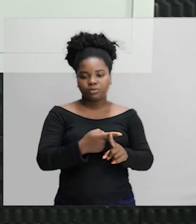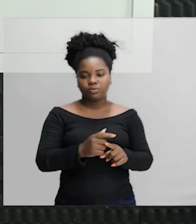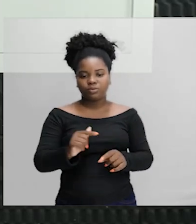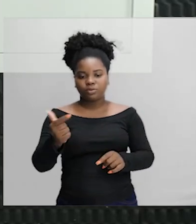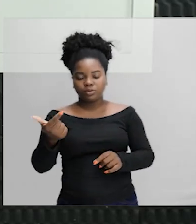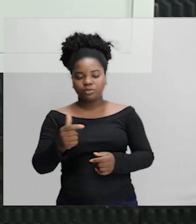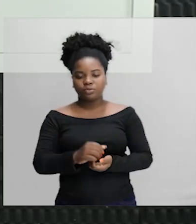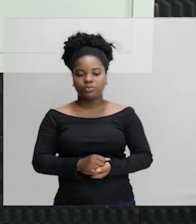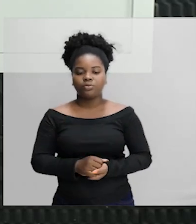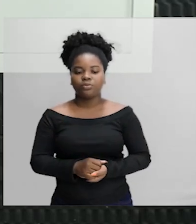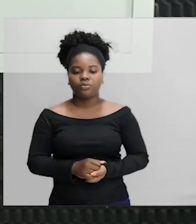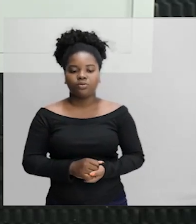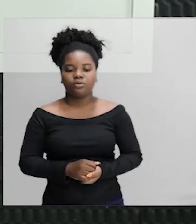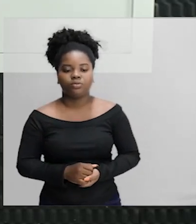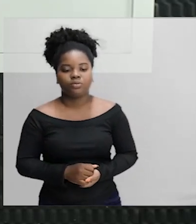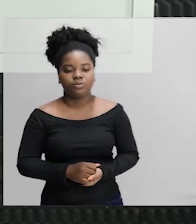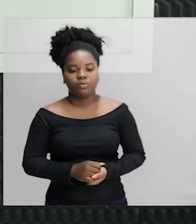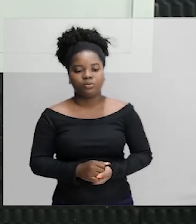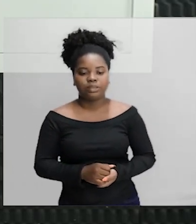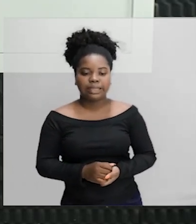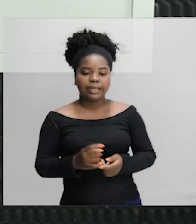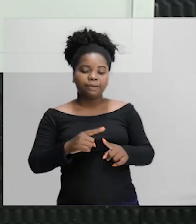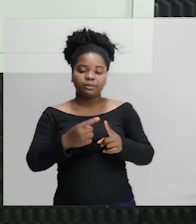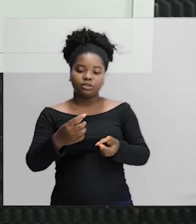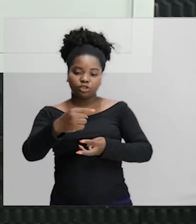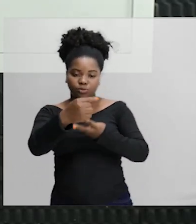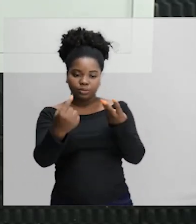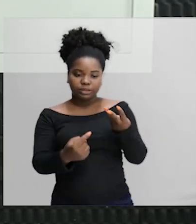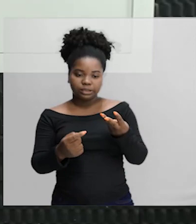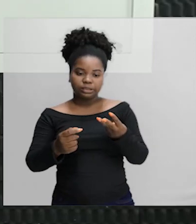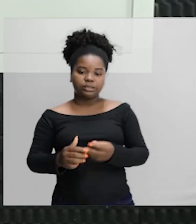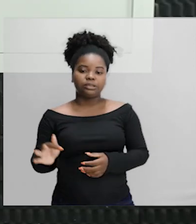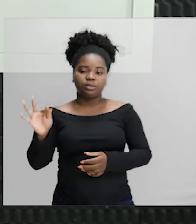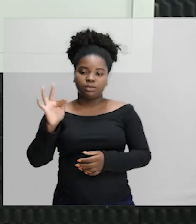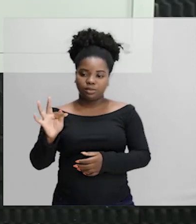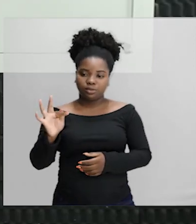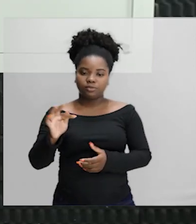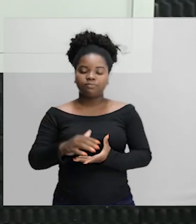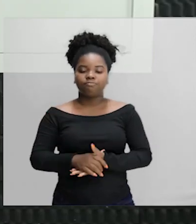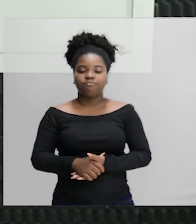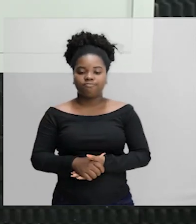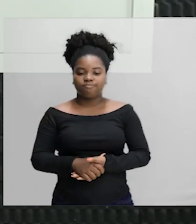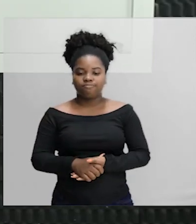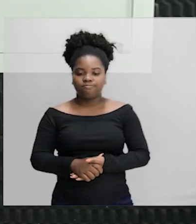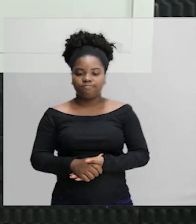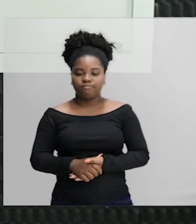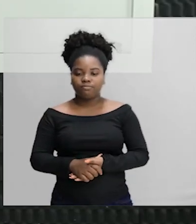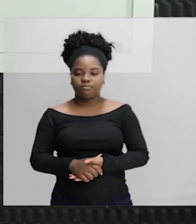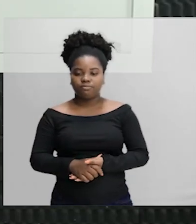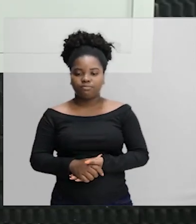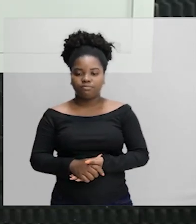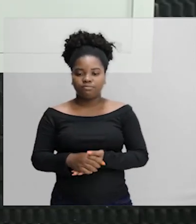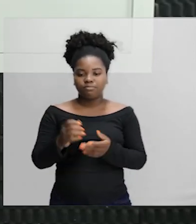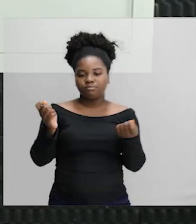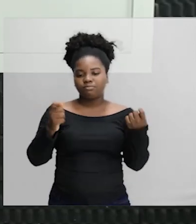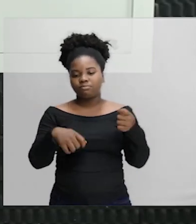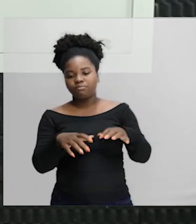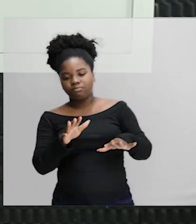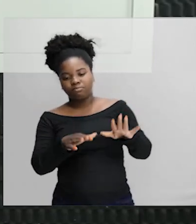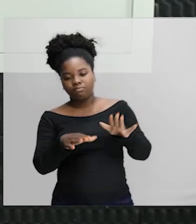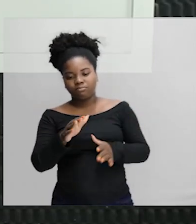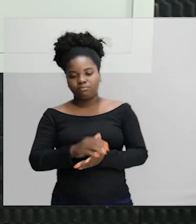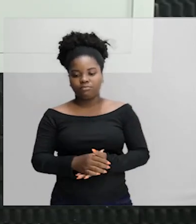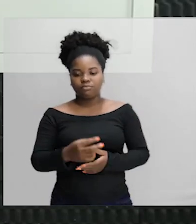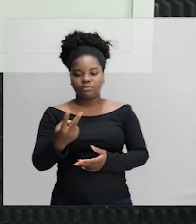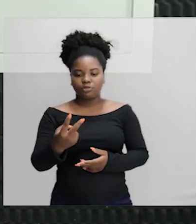duas. Só estaria em equilíbrio se tivesse uma terceira força apontando para cima. Ok? E aí ela compensasse a soma das outras